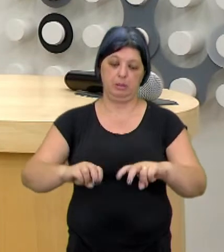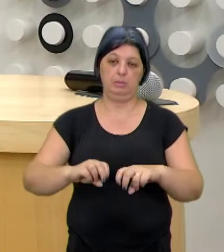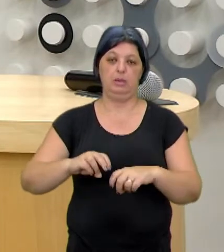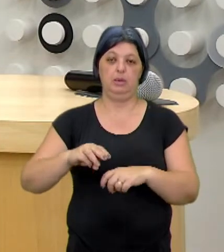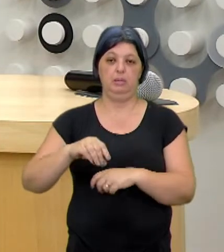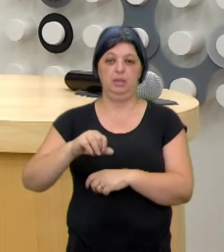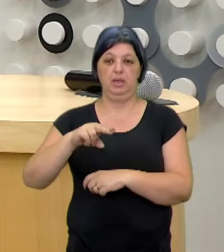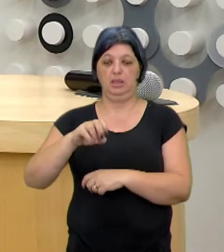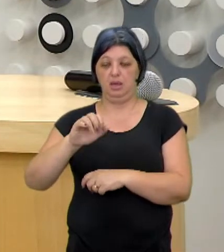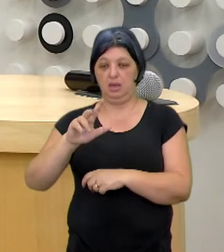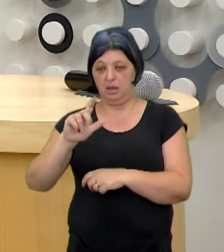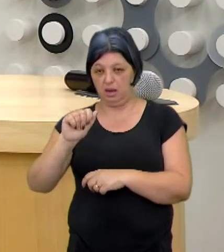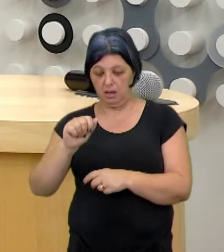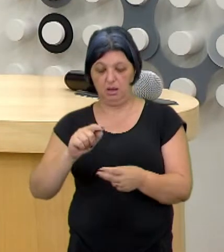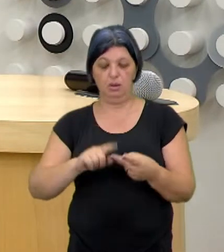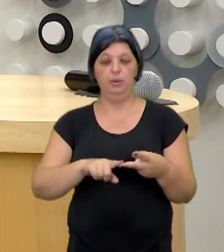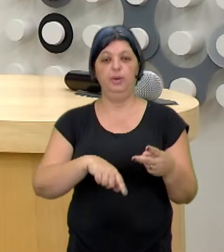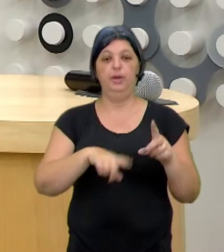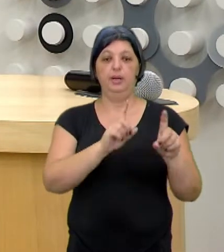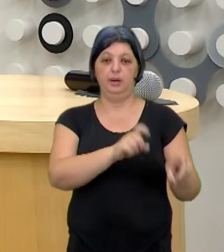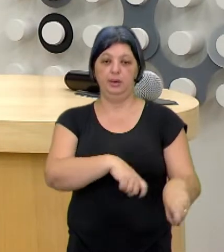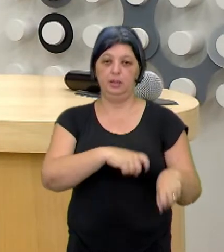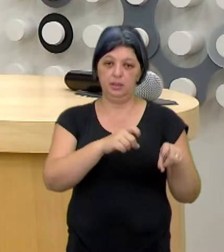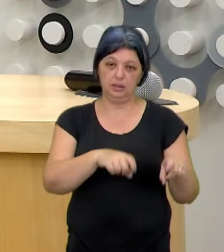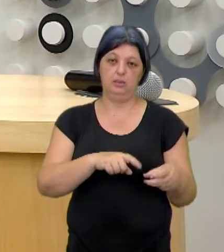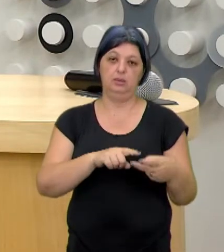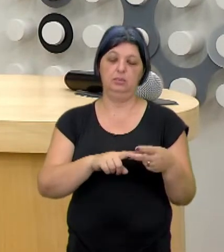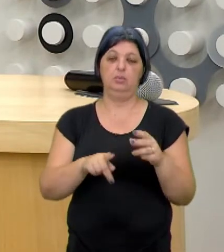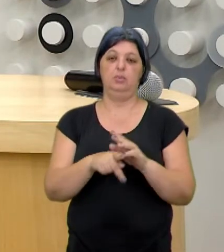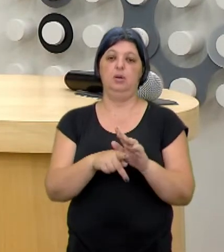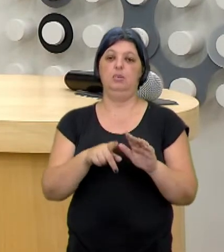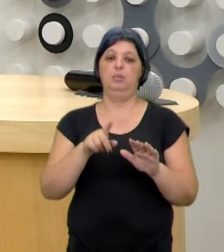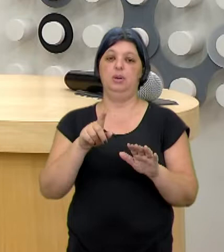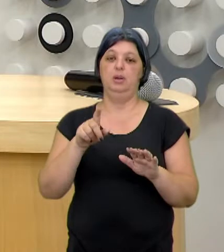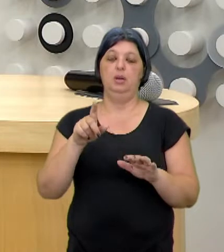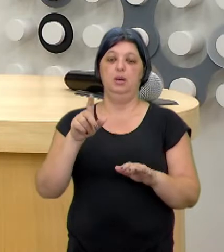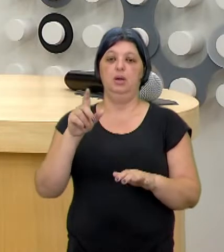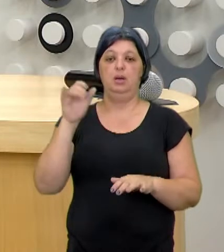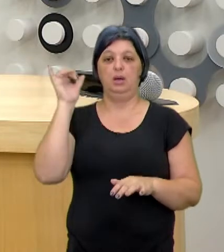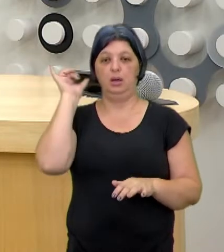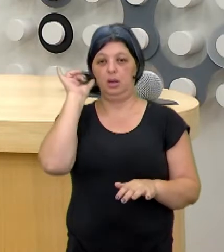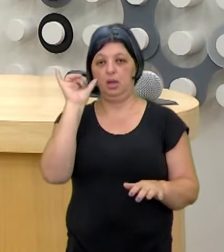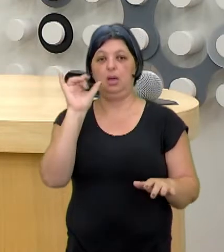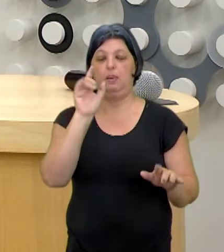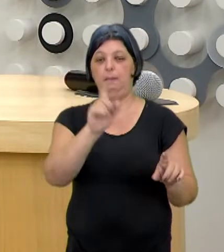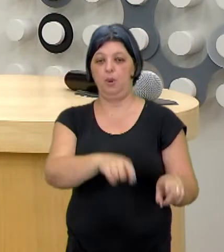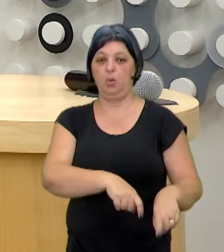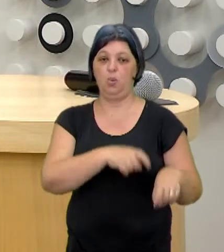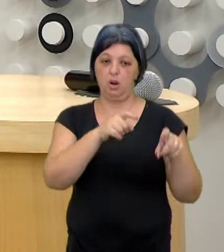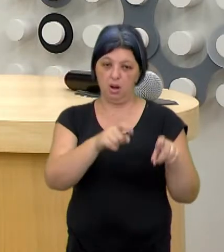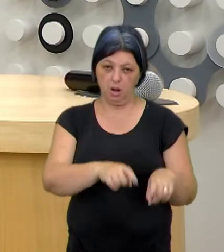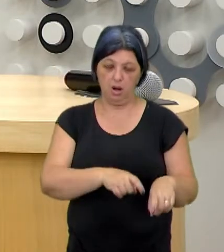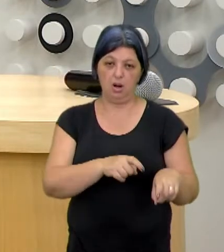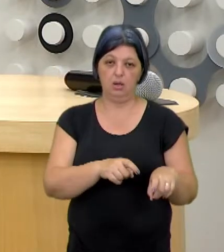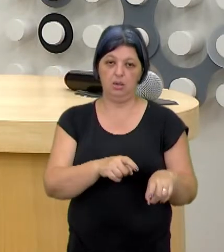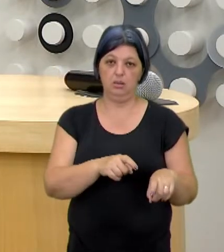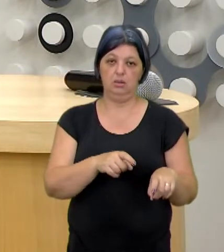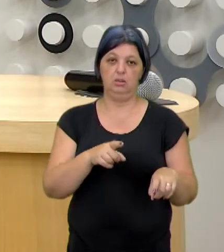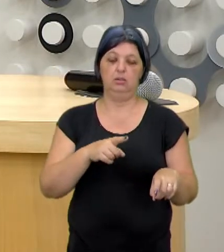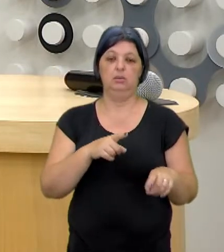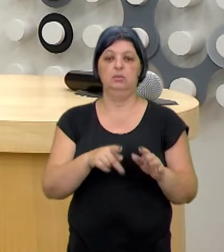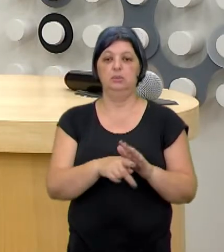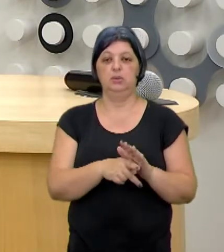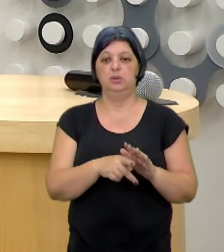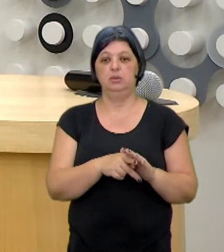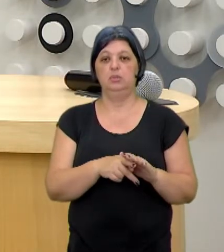de agricultura, a gente está falando de pecuária, né? Então nós estamos falando aí de recursos provenientes do